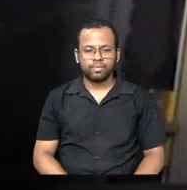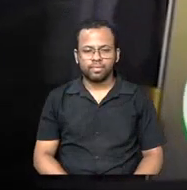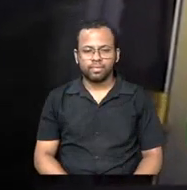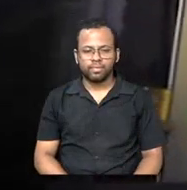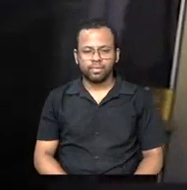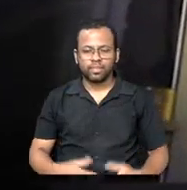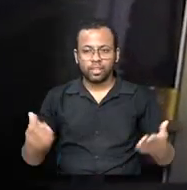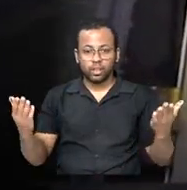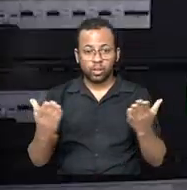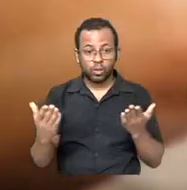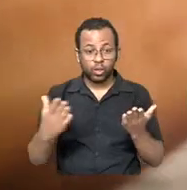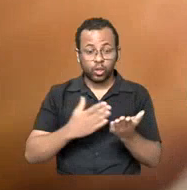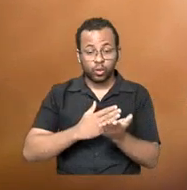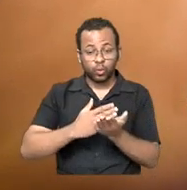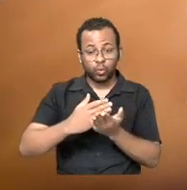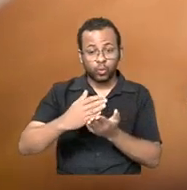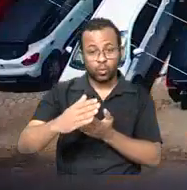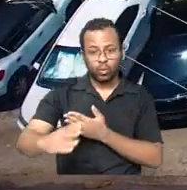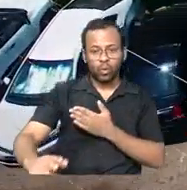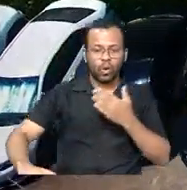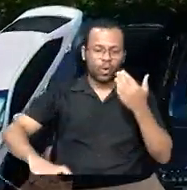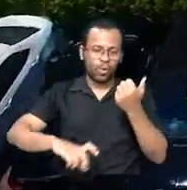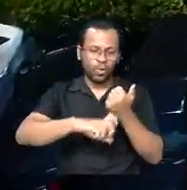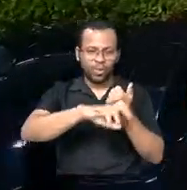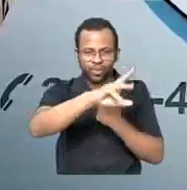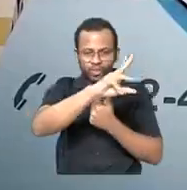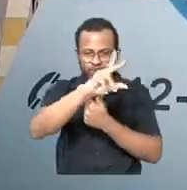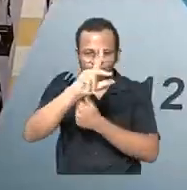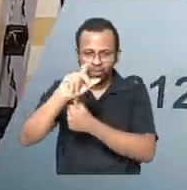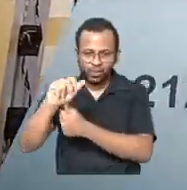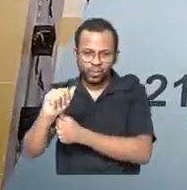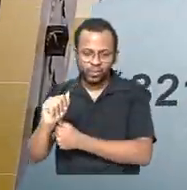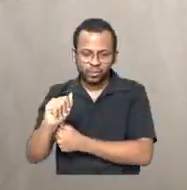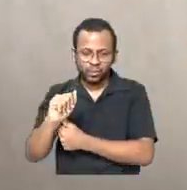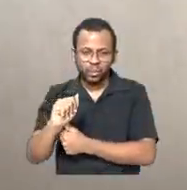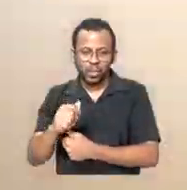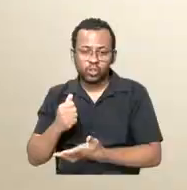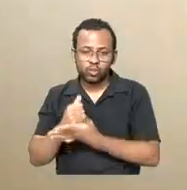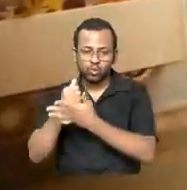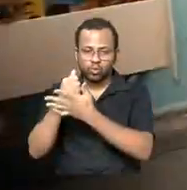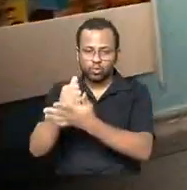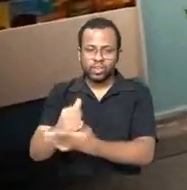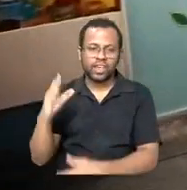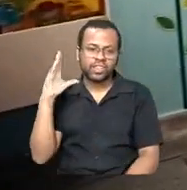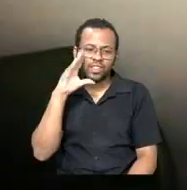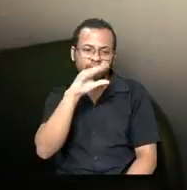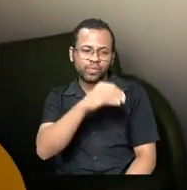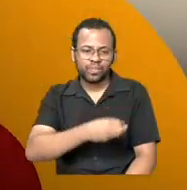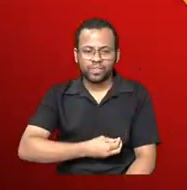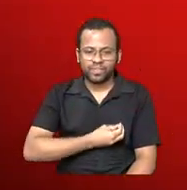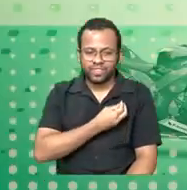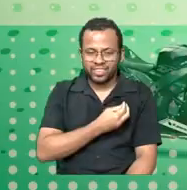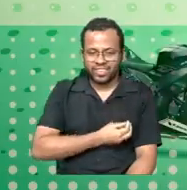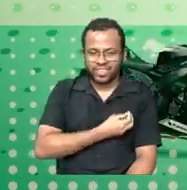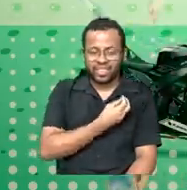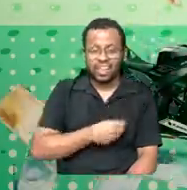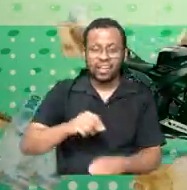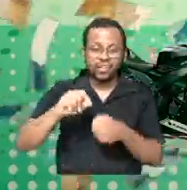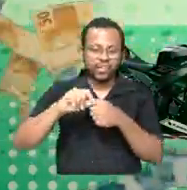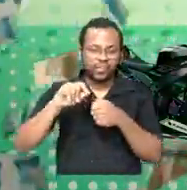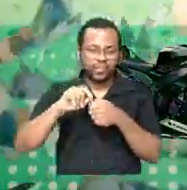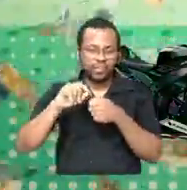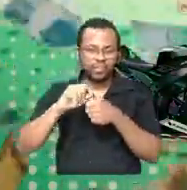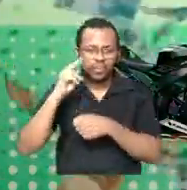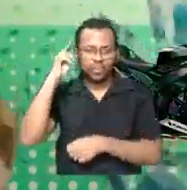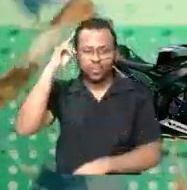está começando agora o Caju Cap o programa que ajuda a salvar vidas e a realizar